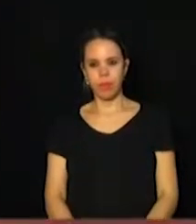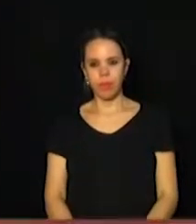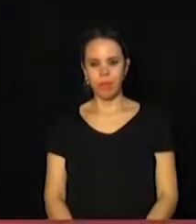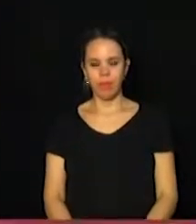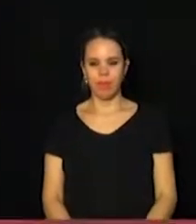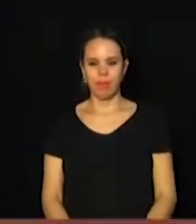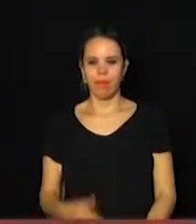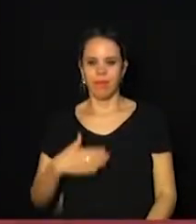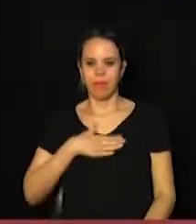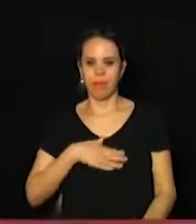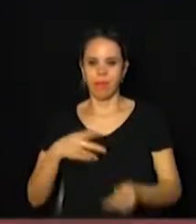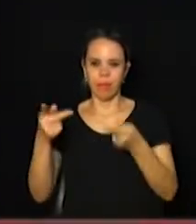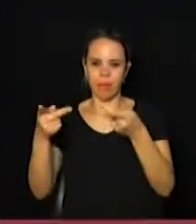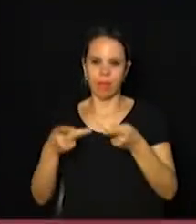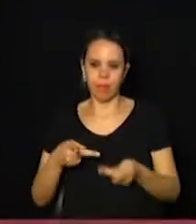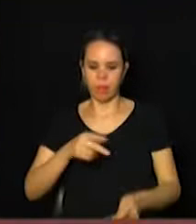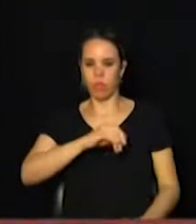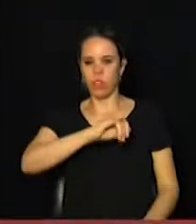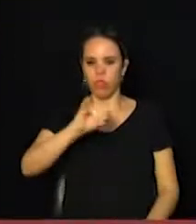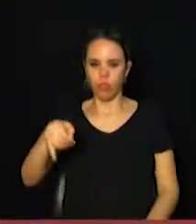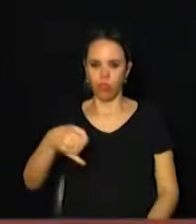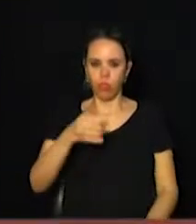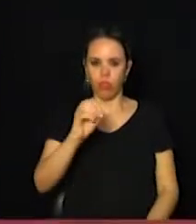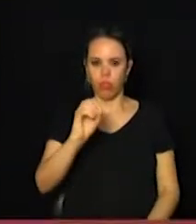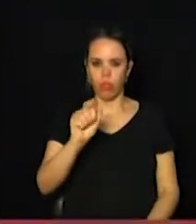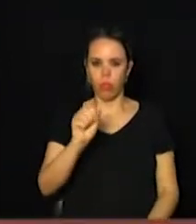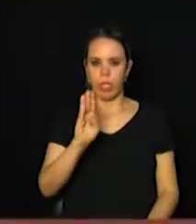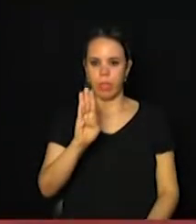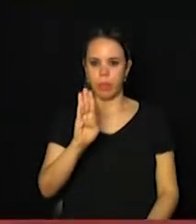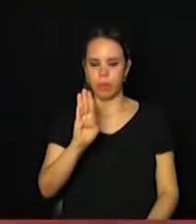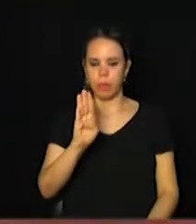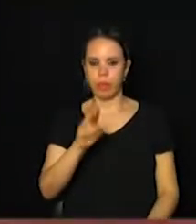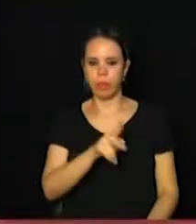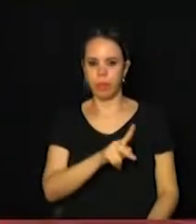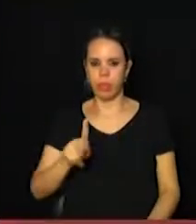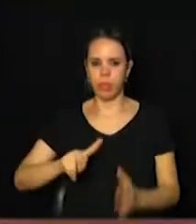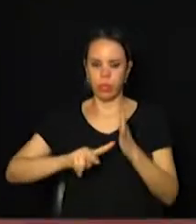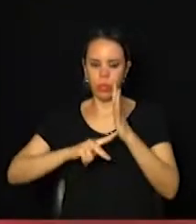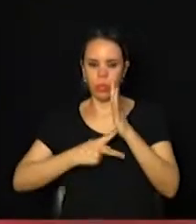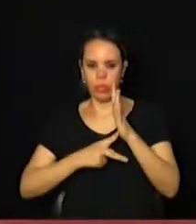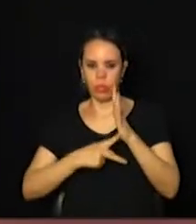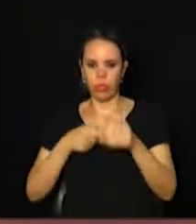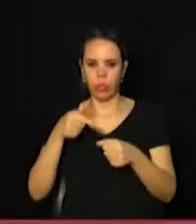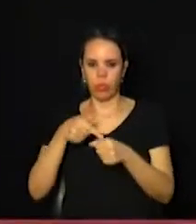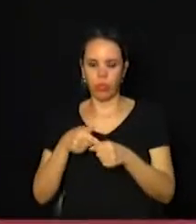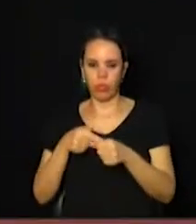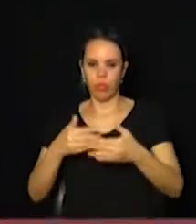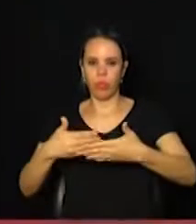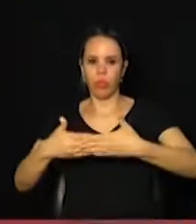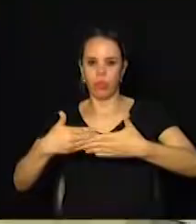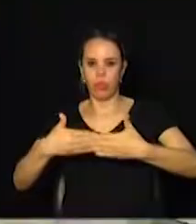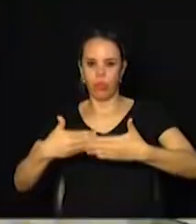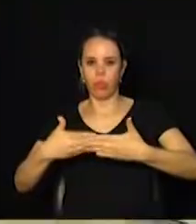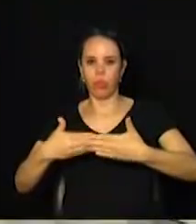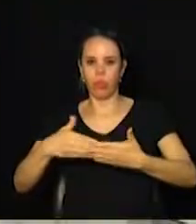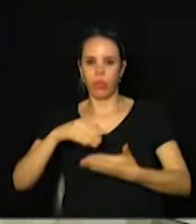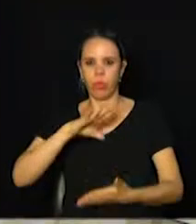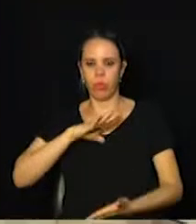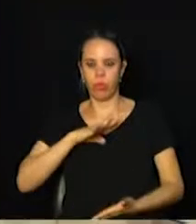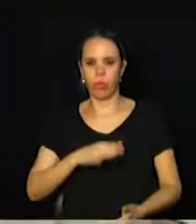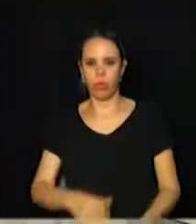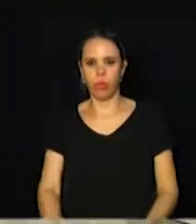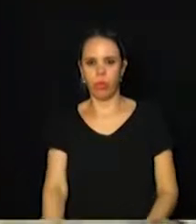eu gostaria de convidar Joabe e Valença de Oliveira presidente do sindicato dos frentistas de Ribeirão Preto e região a